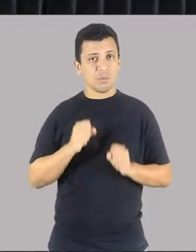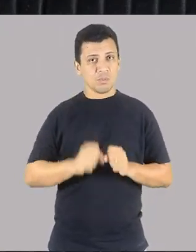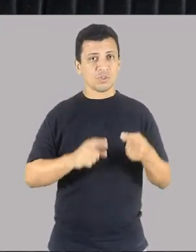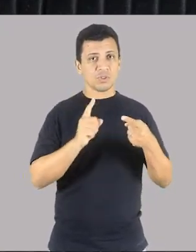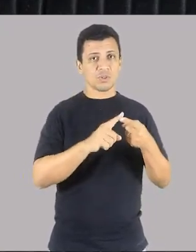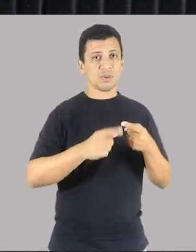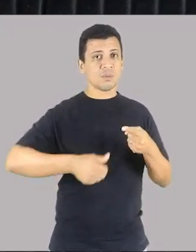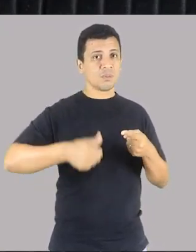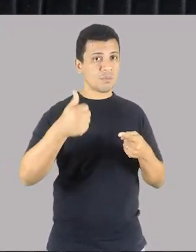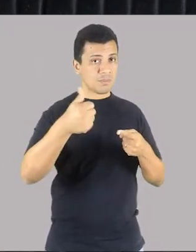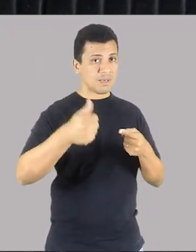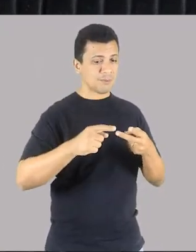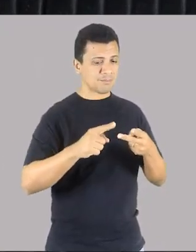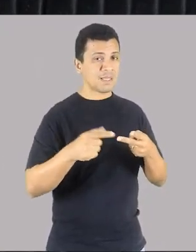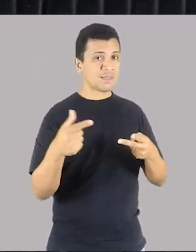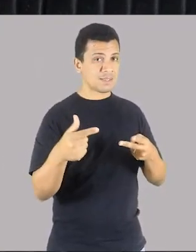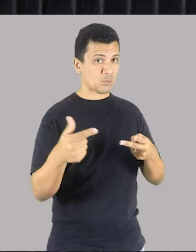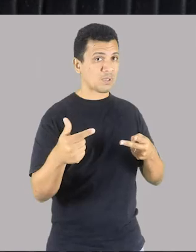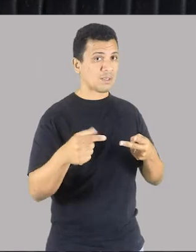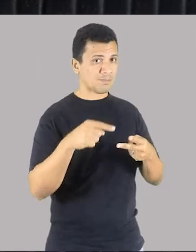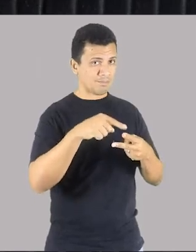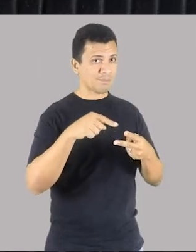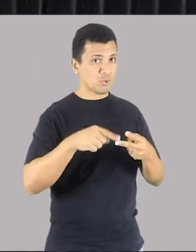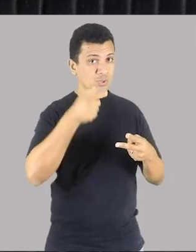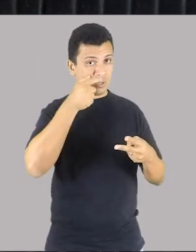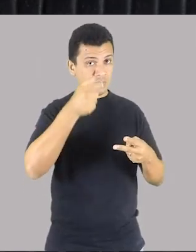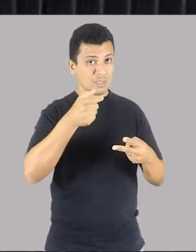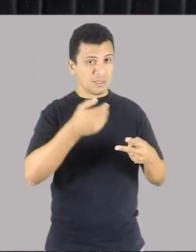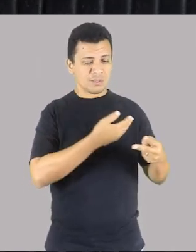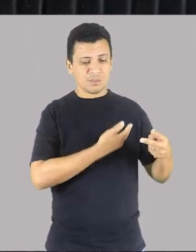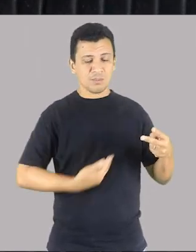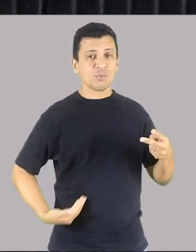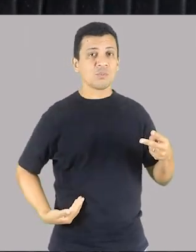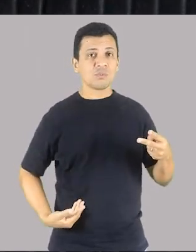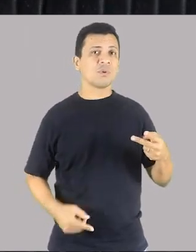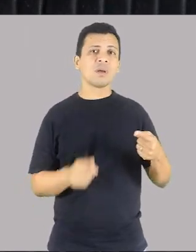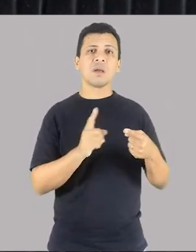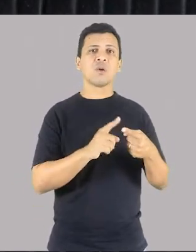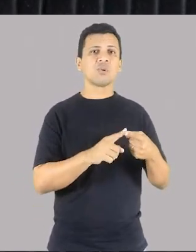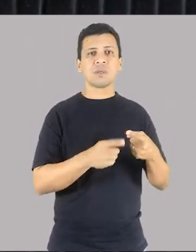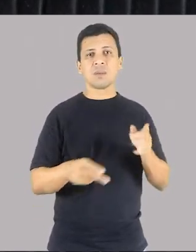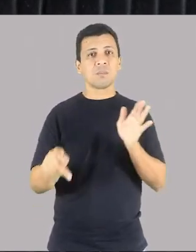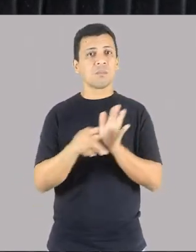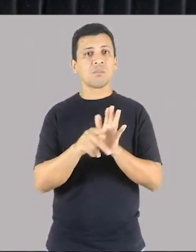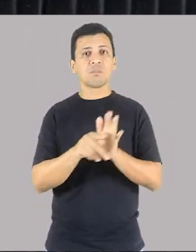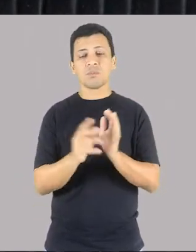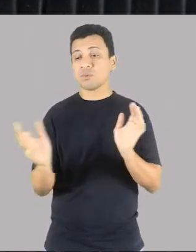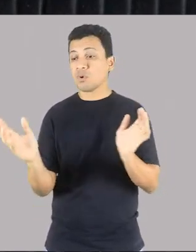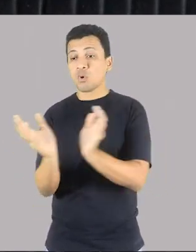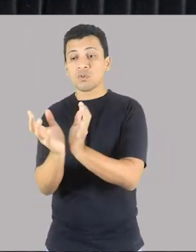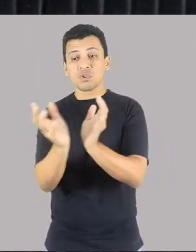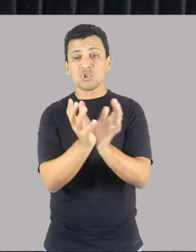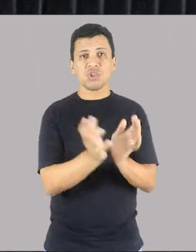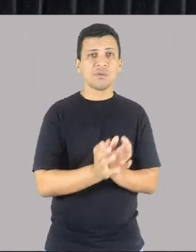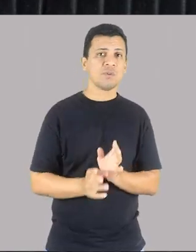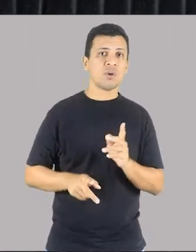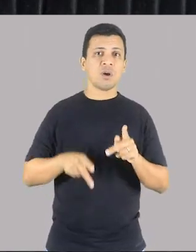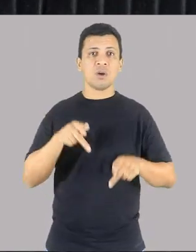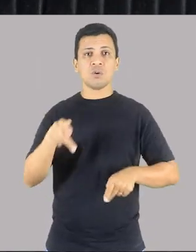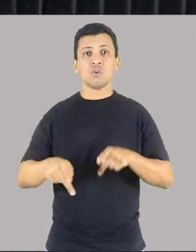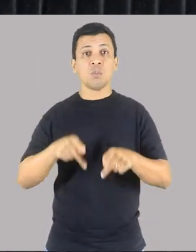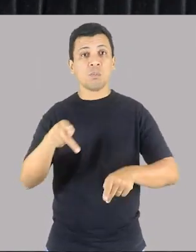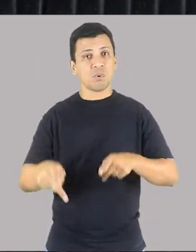primário e secundário, beleza? O interesse público primário é o interesse da coletividade, é o interesse do povo, é o